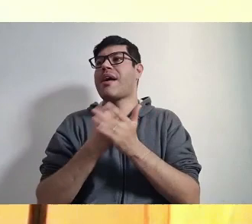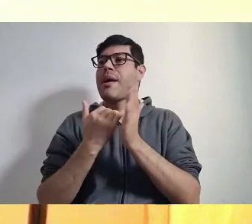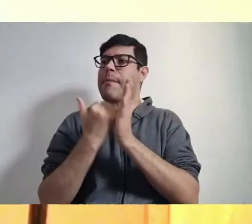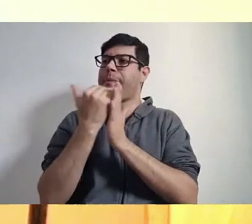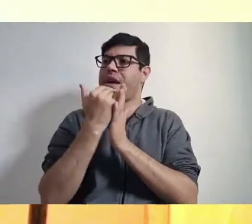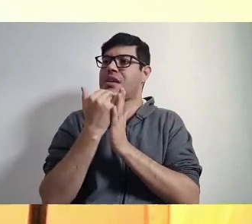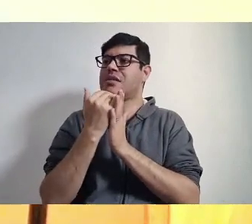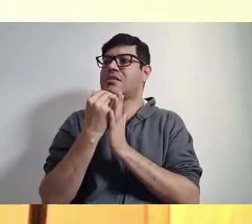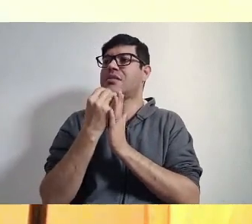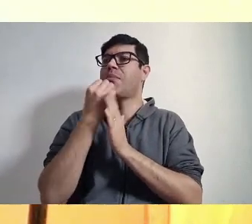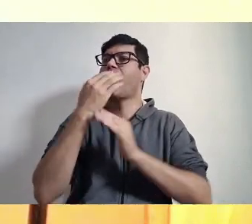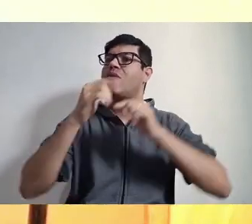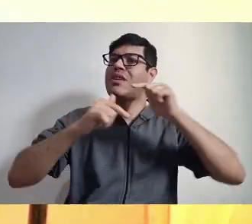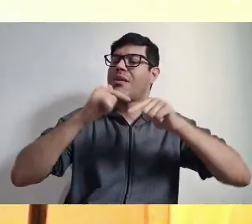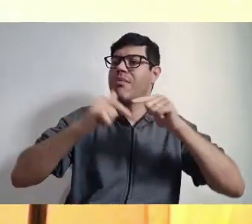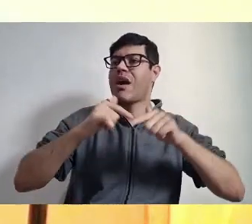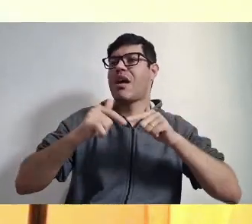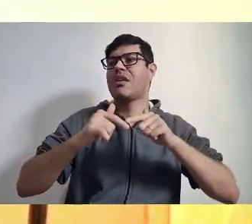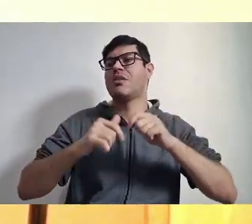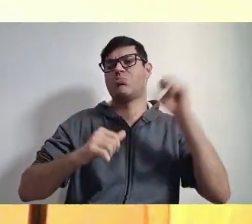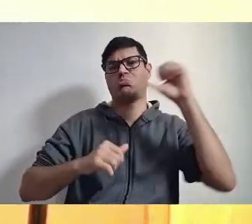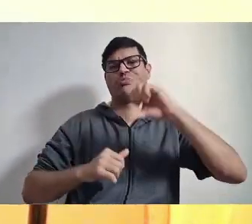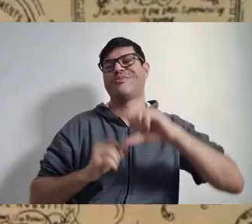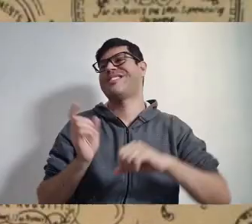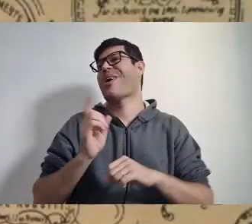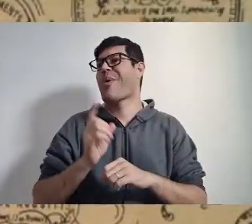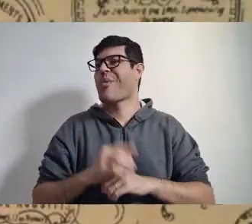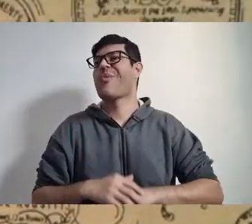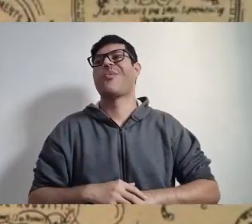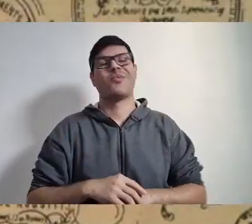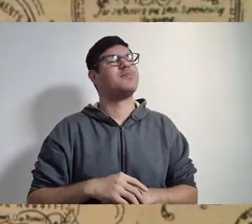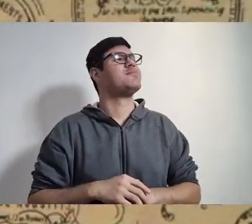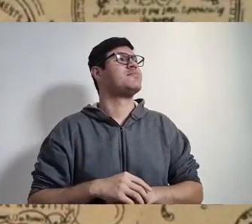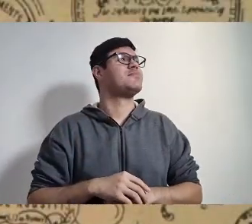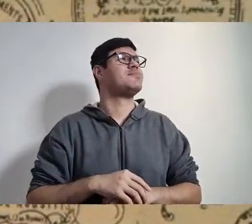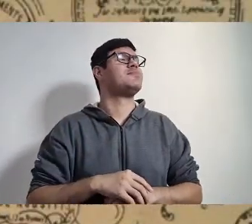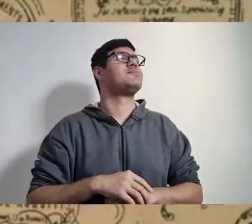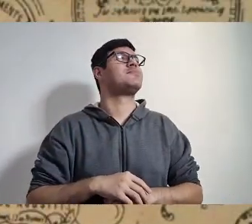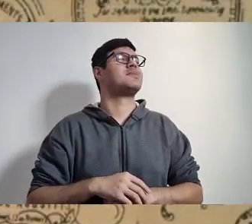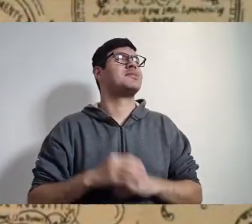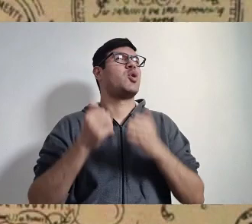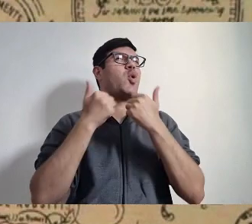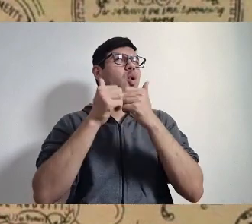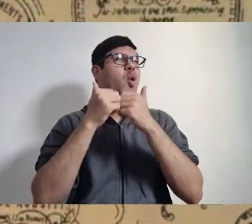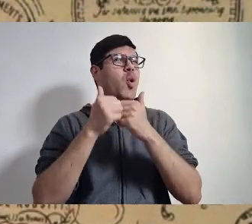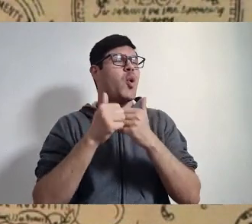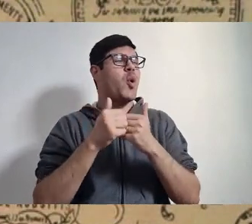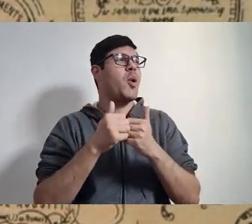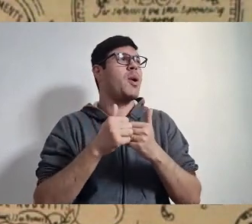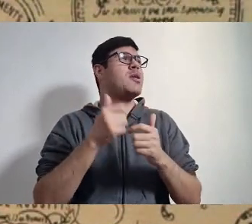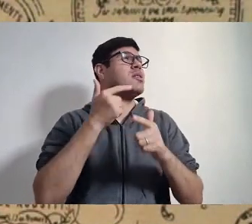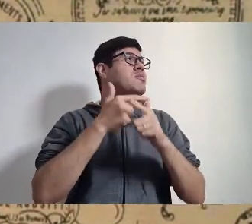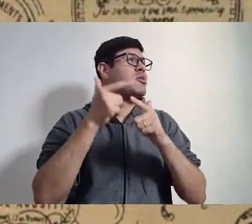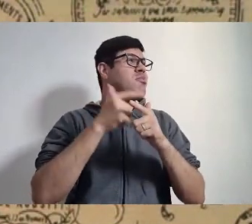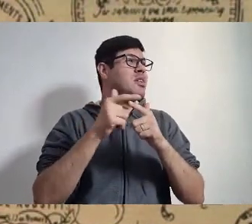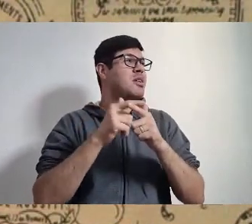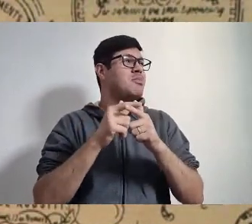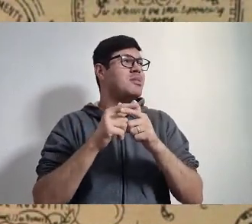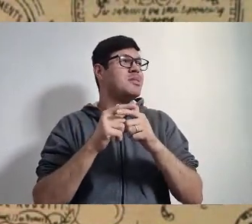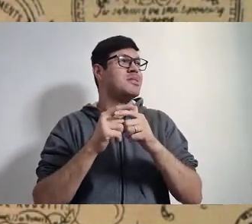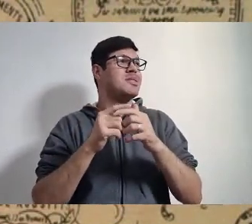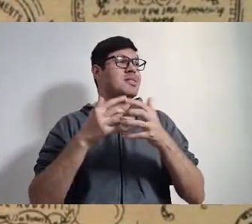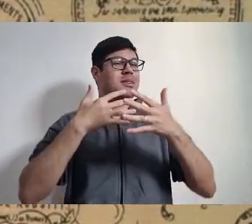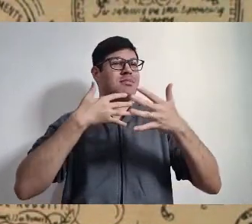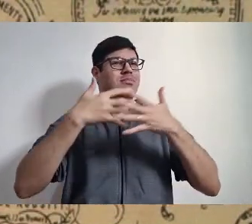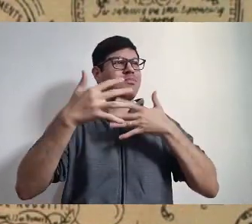bom, Exato. não é ruim, não. Né? Exatamente. Porque assim, tem ônibus que está com problema na catraca, por exemplo, e aí não tem como controlar